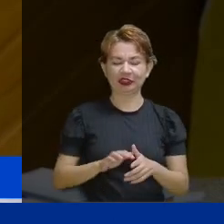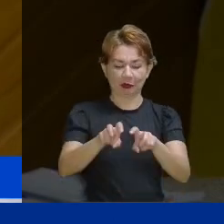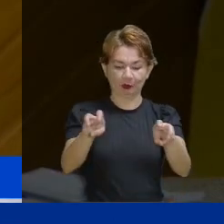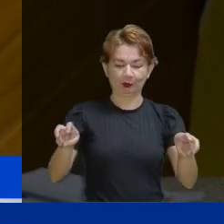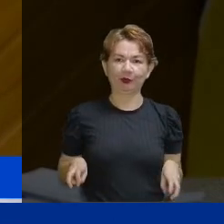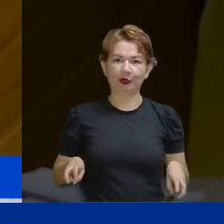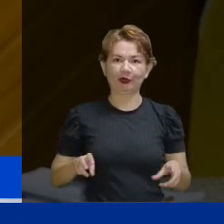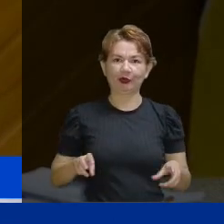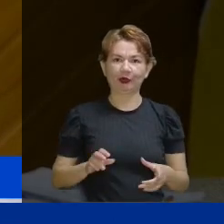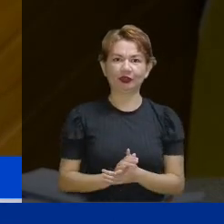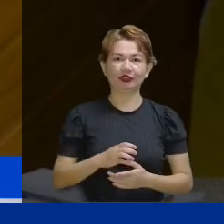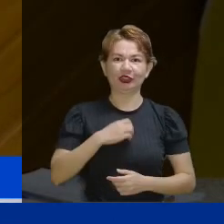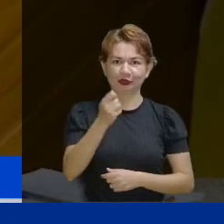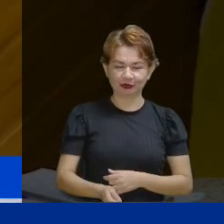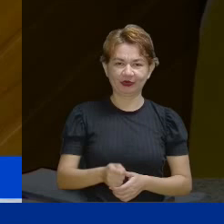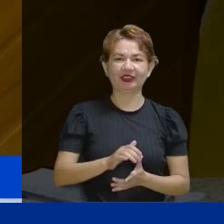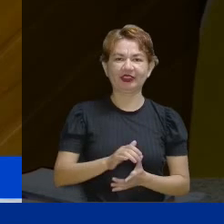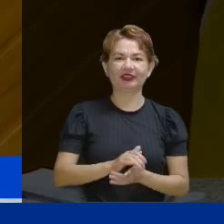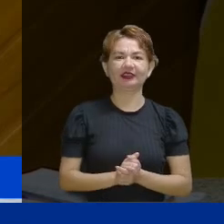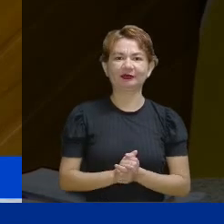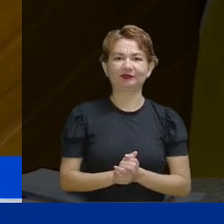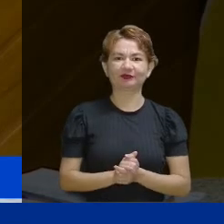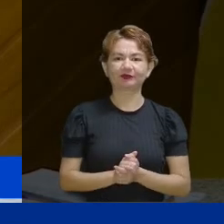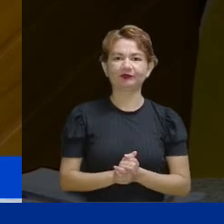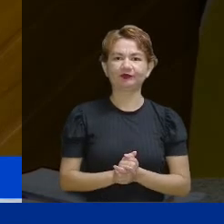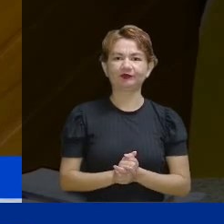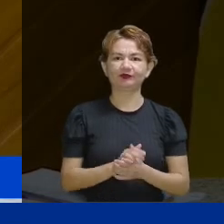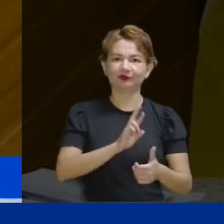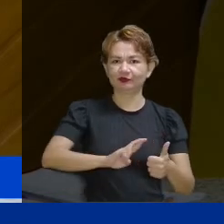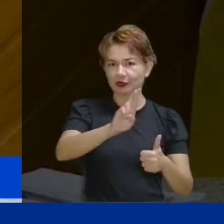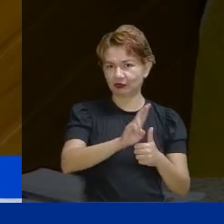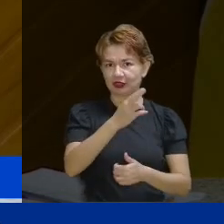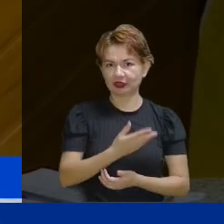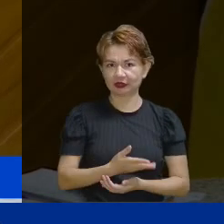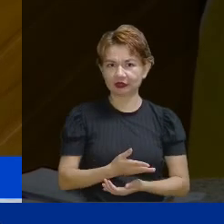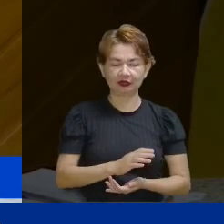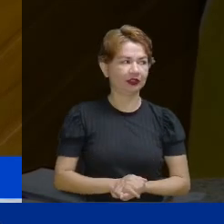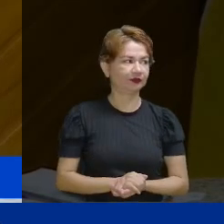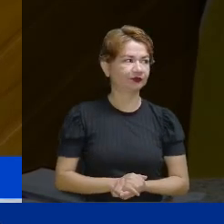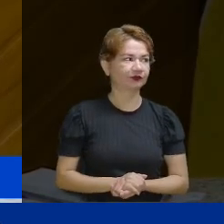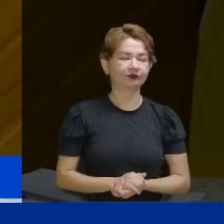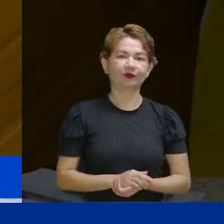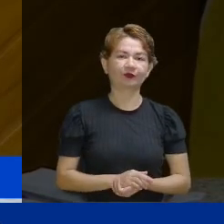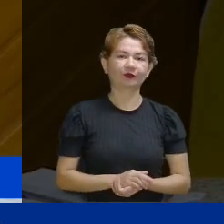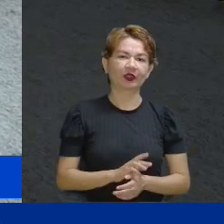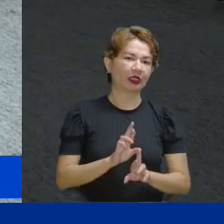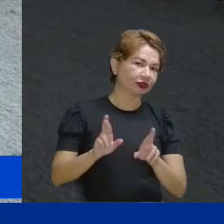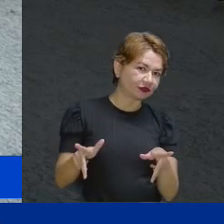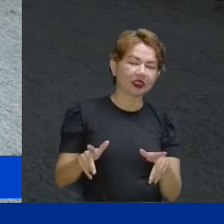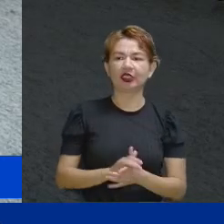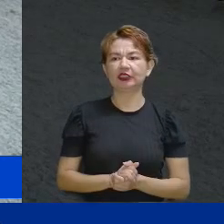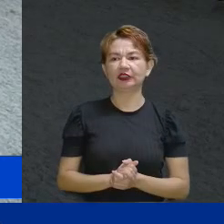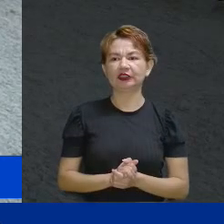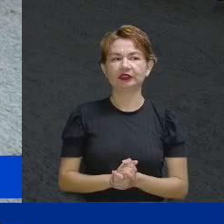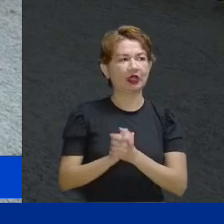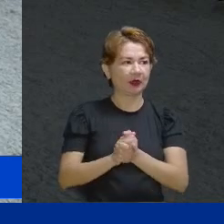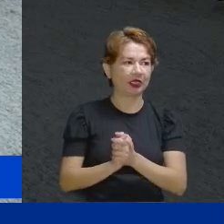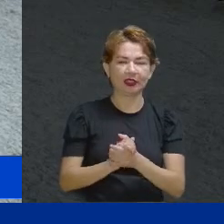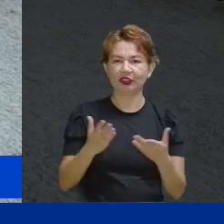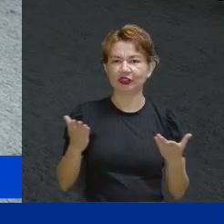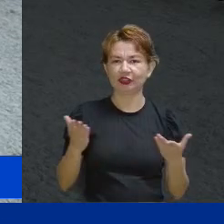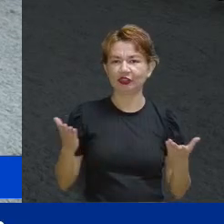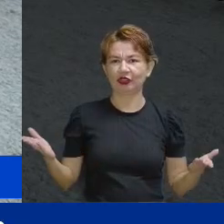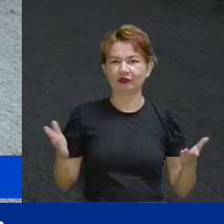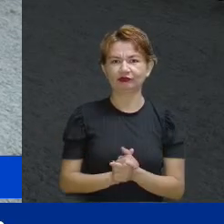Corte, os nossos juízes e juízas, a nossa procuradora que faz a diferença, tá? Então, parabéns,